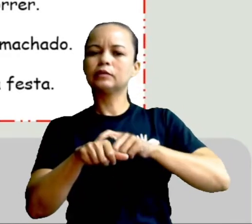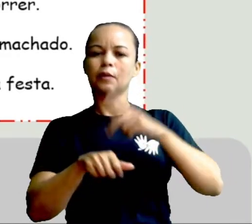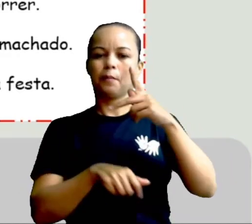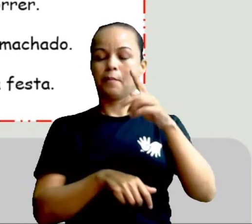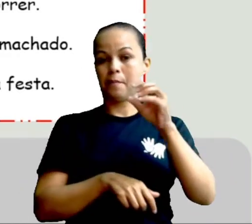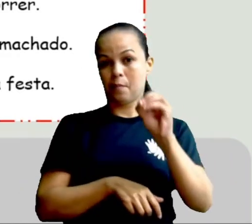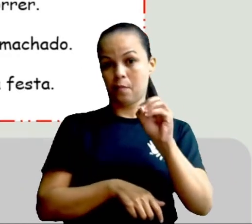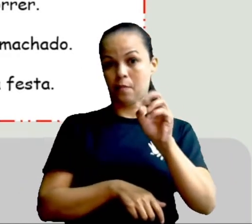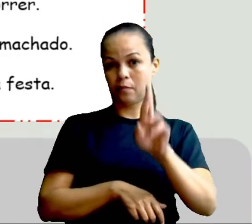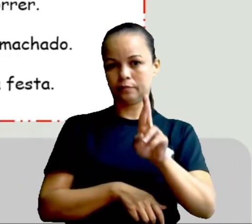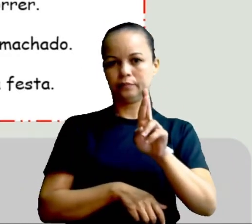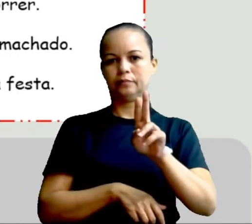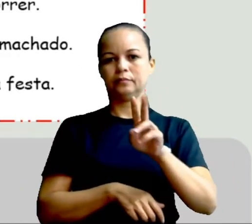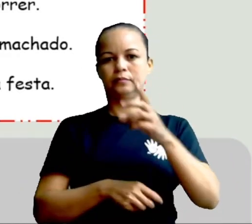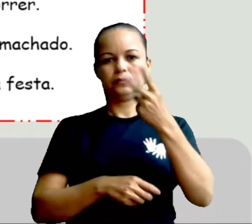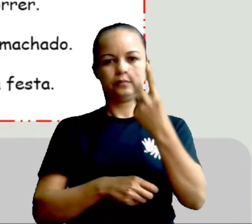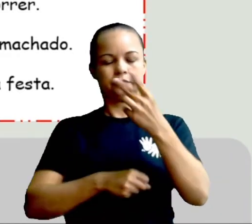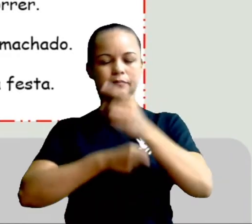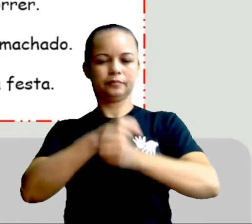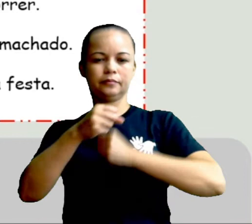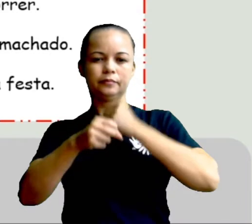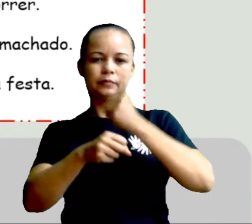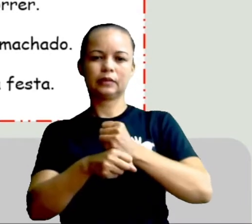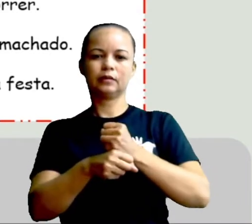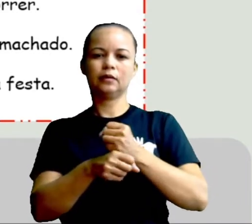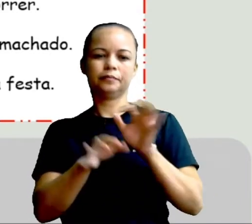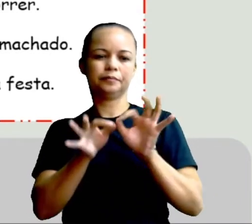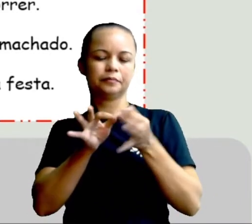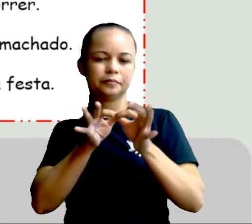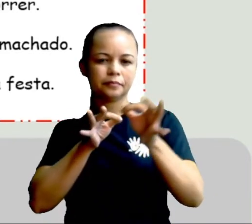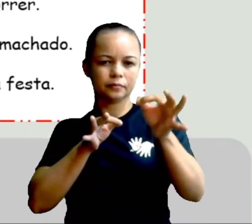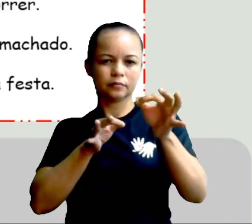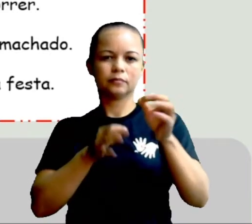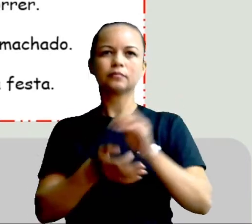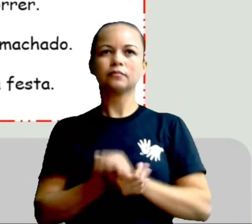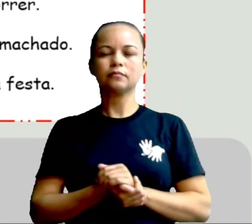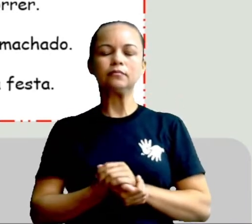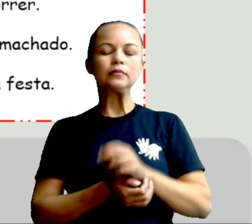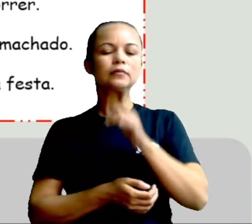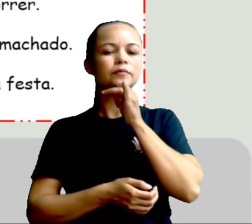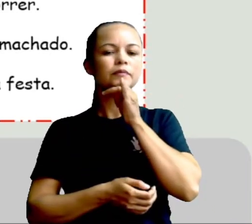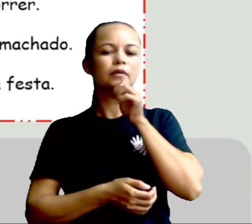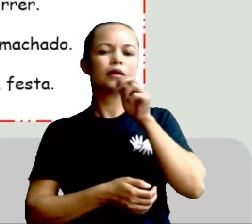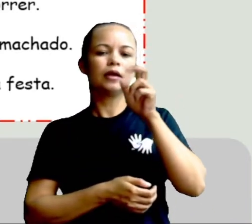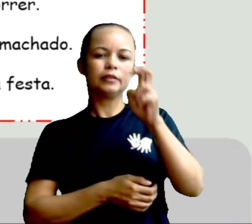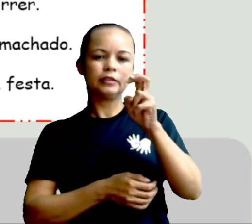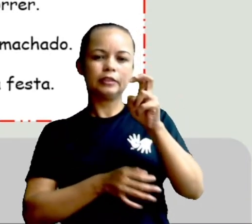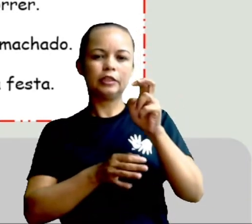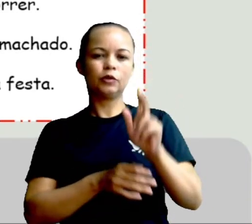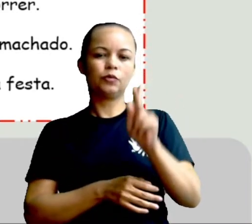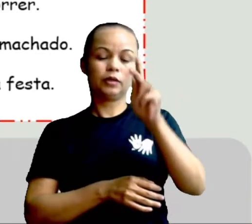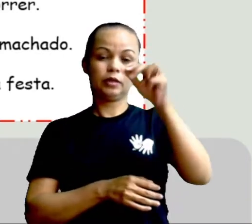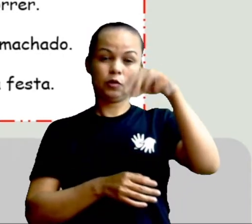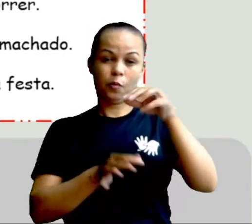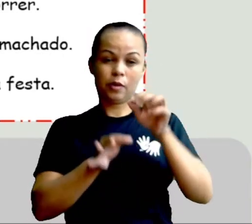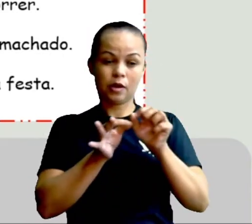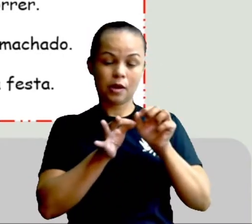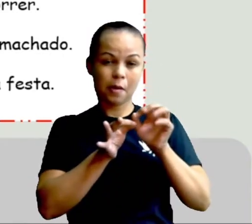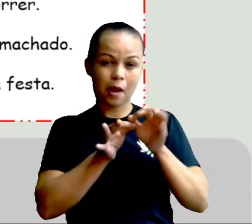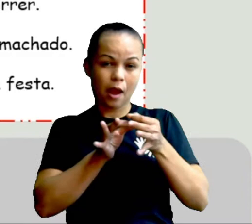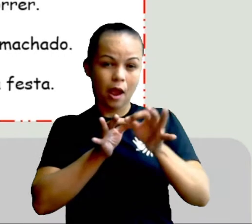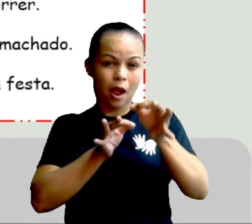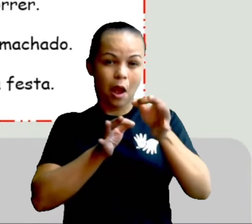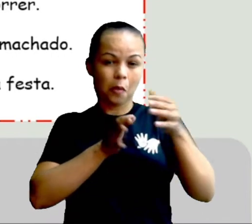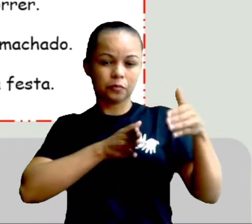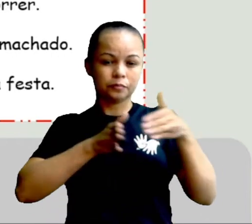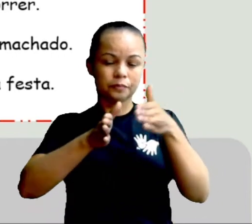o tempo por 2 anos. Distância também, ó. A 5 quilômetros daqui passa uma estrada. Então, esse